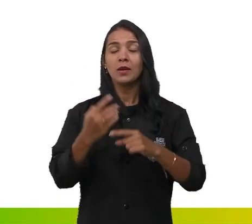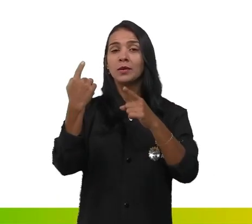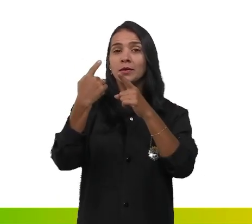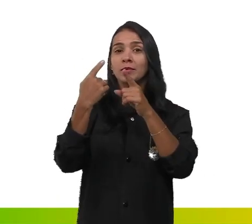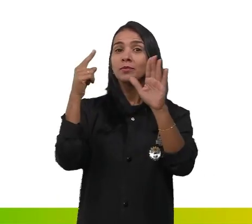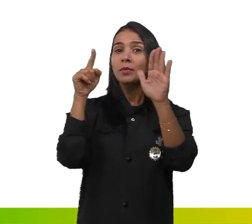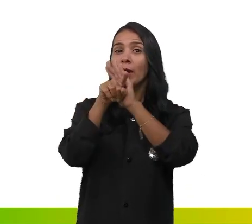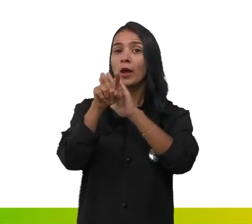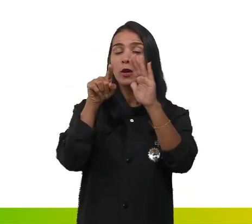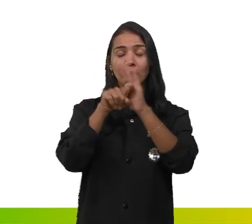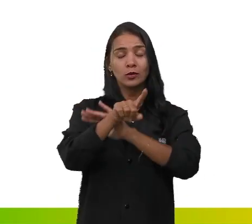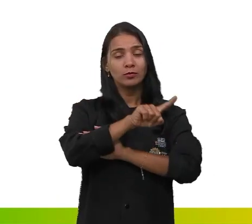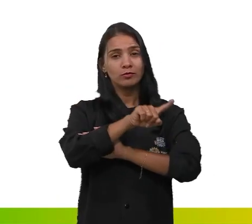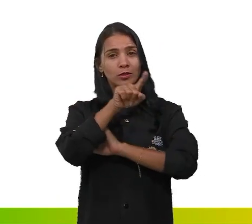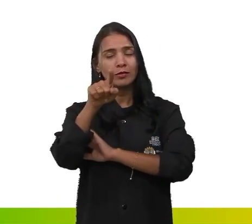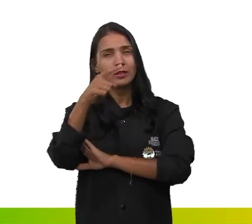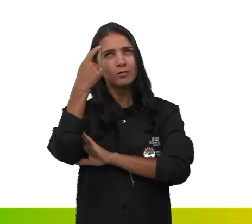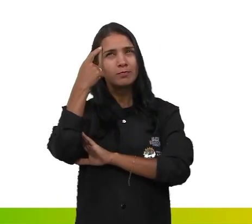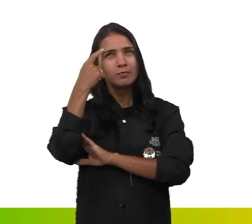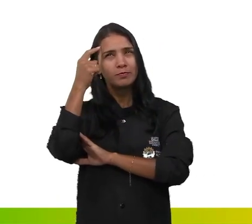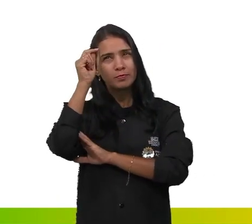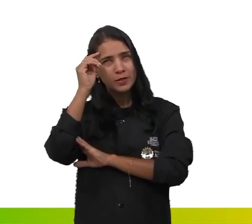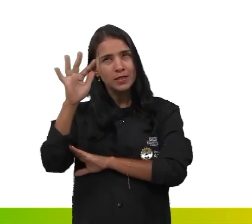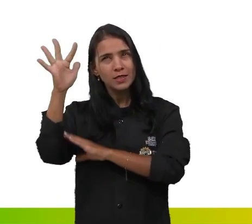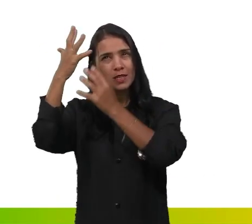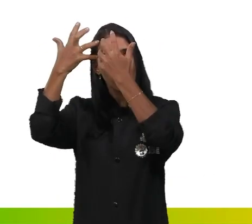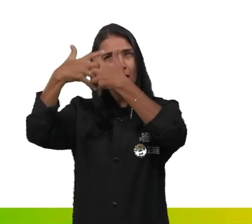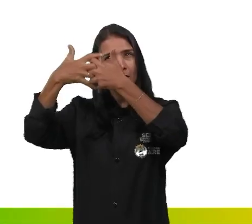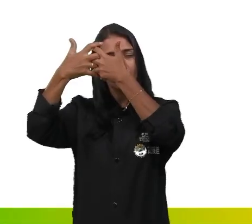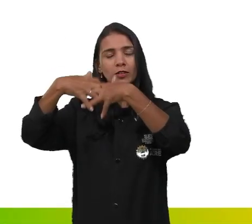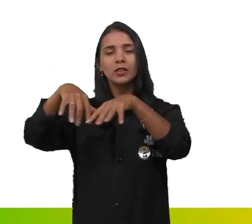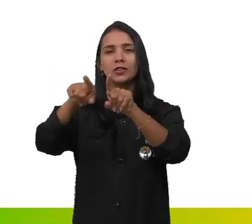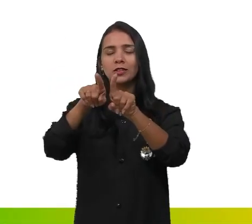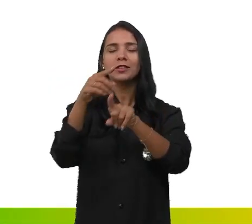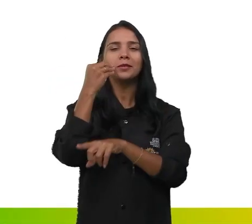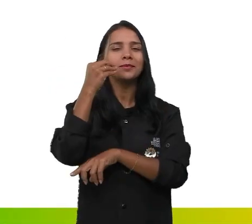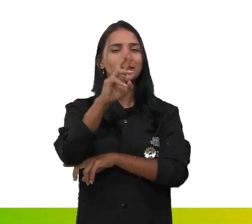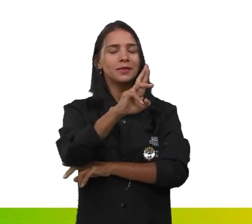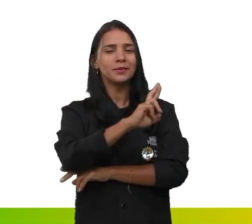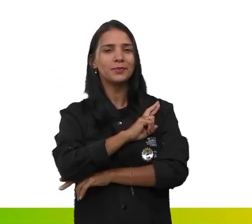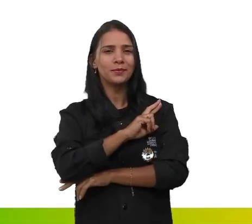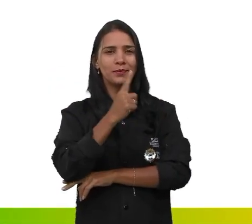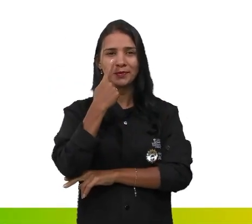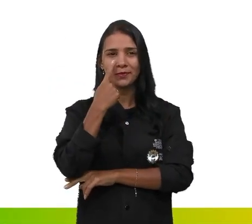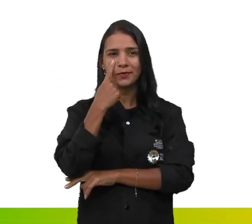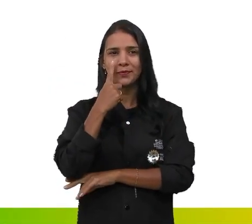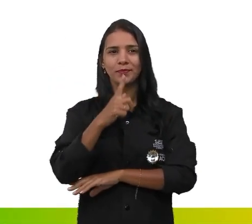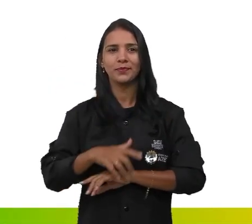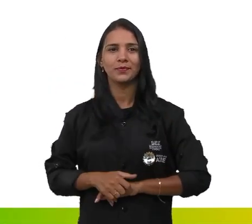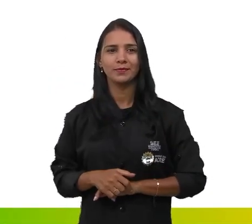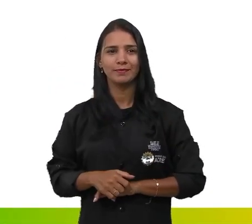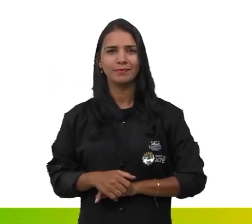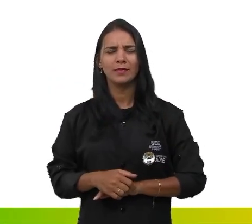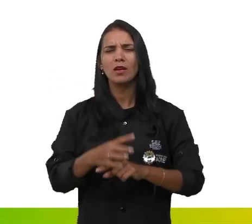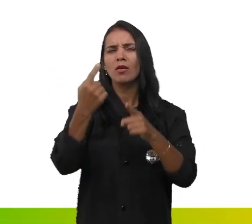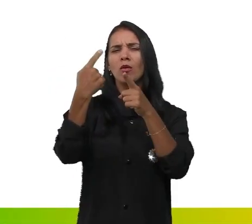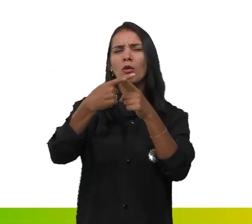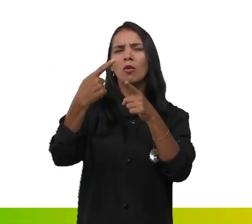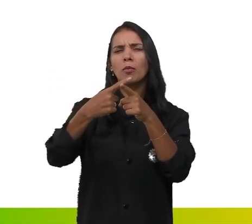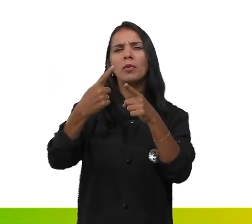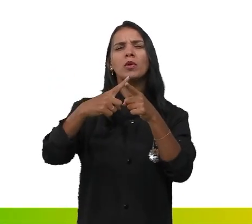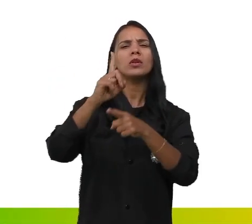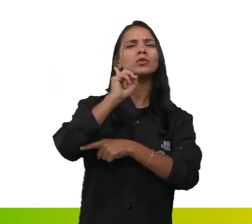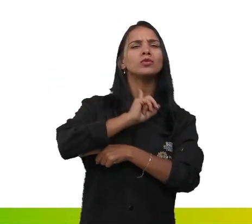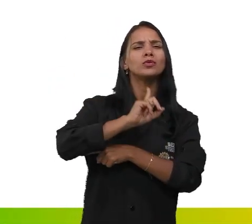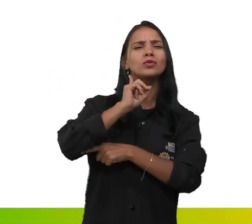você pode tentar responder ela de onde você estiver assistindo, que é o seguinte: por que Estados